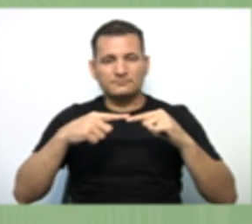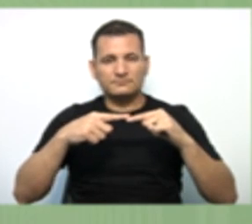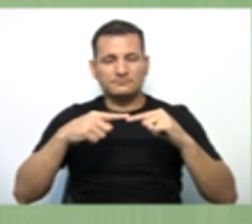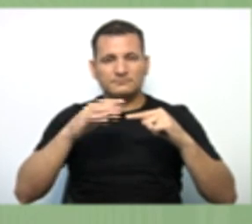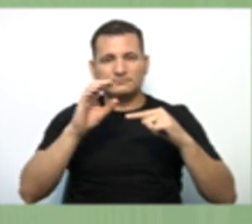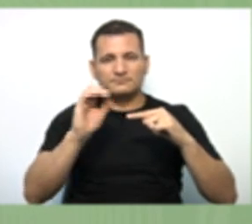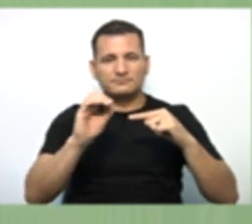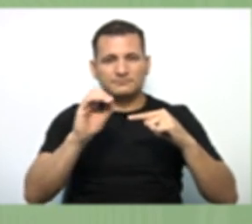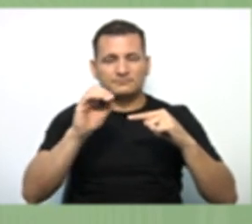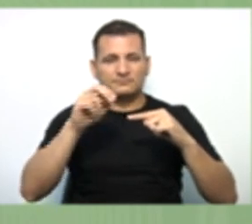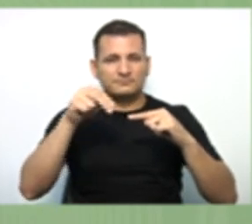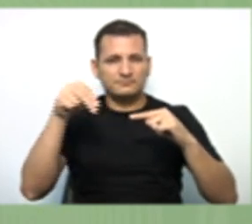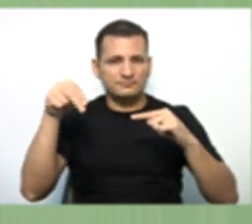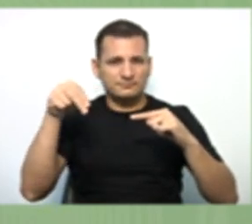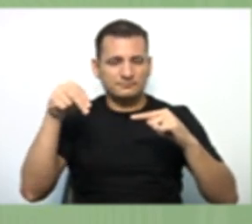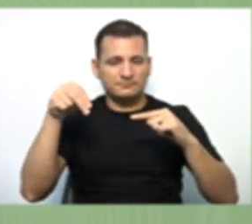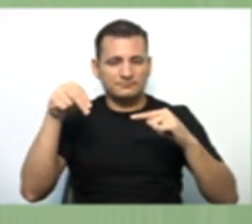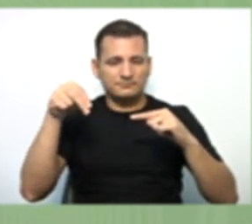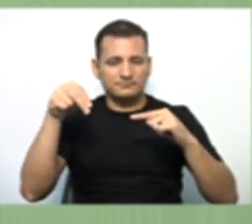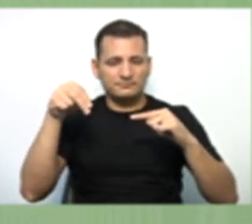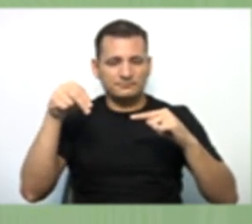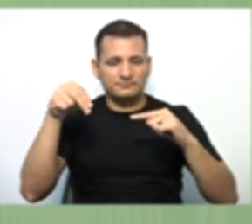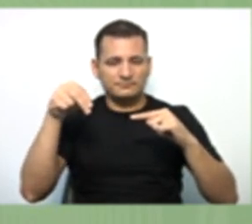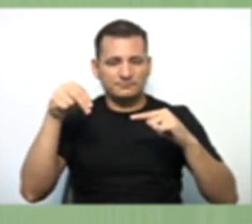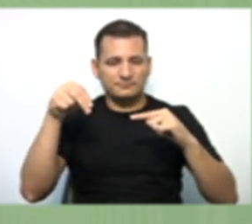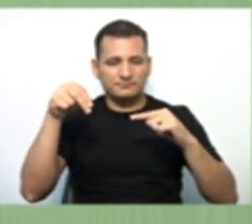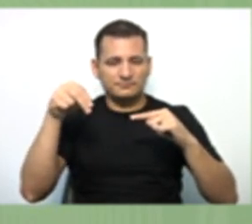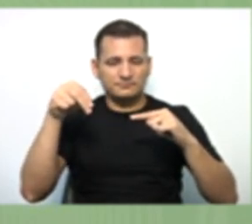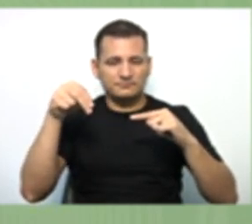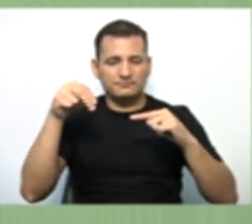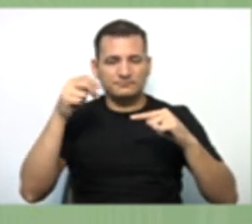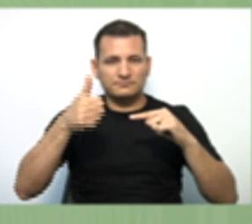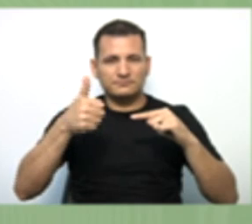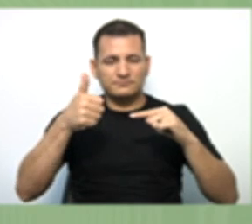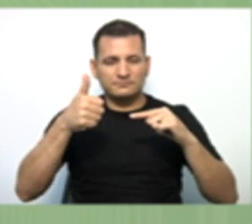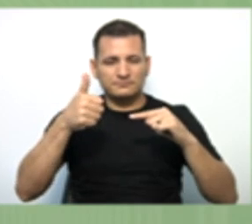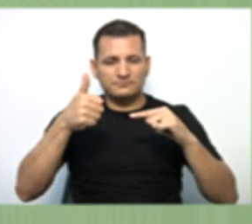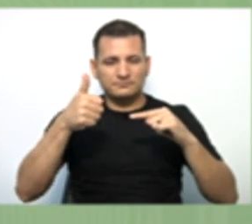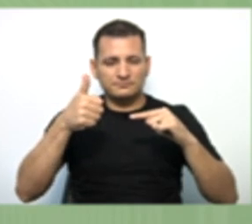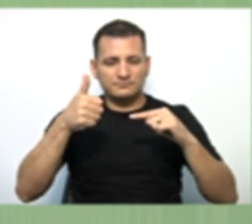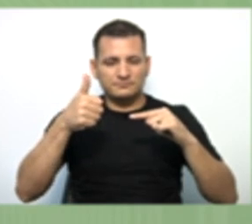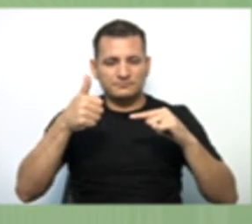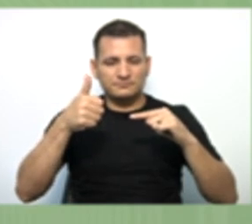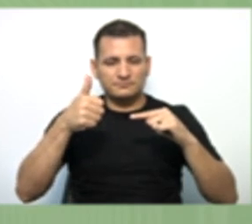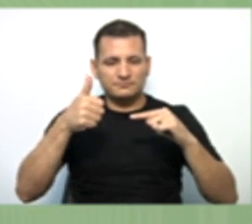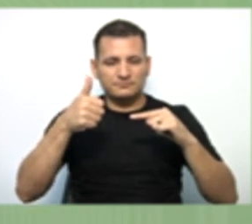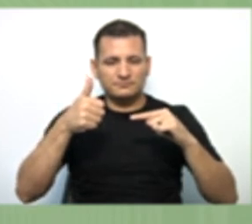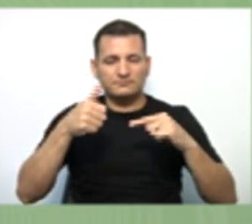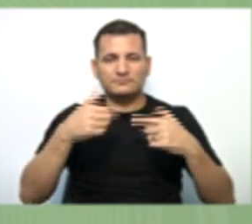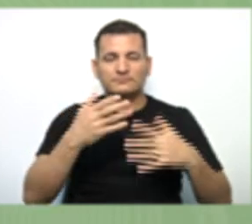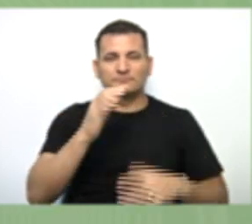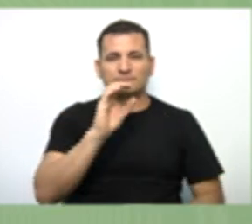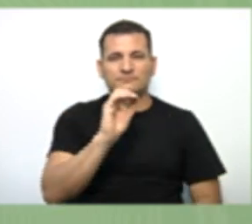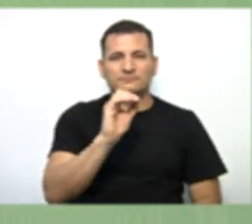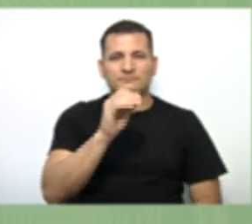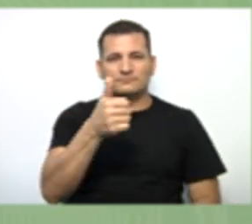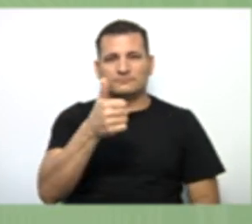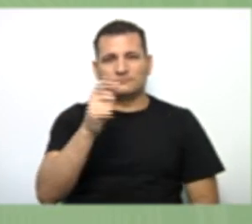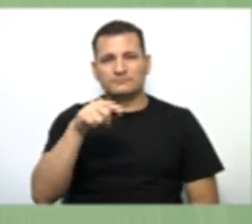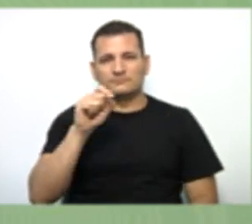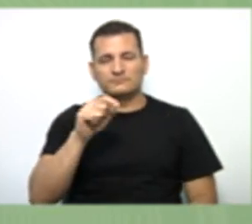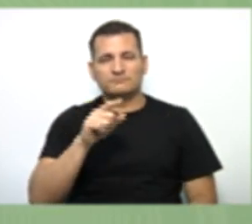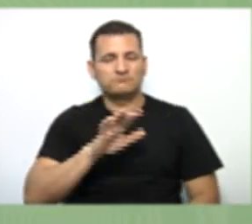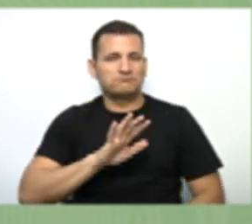um circuito fechado, nós temos o bit 1. Né? O que é o 0 e 1? É apenas